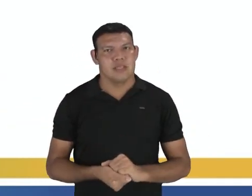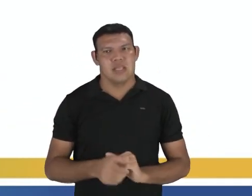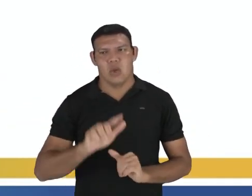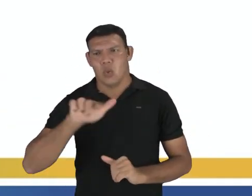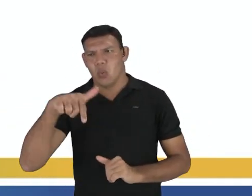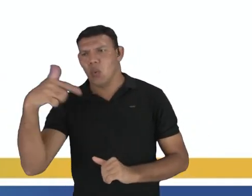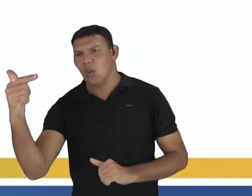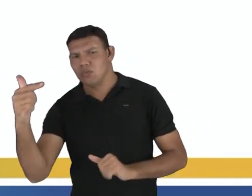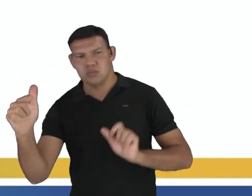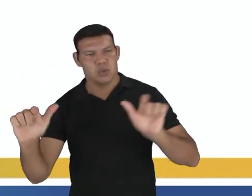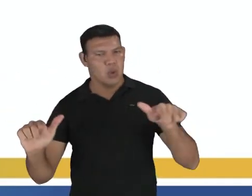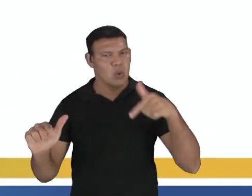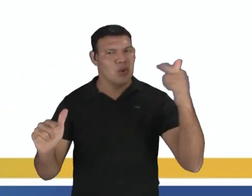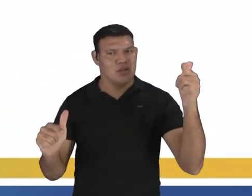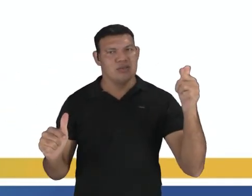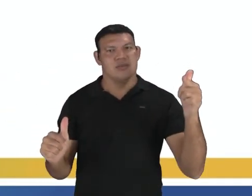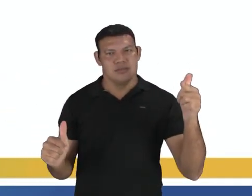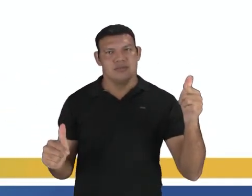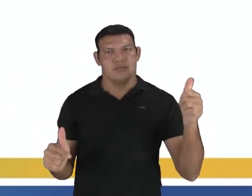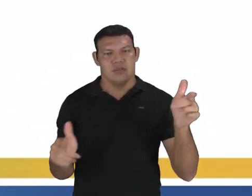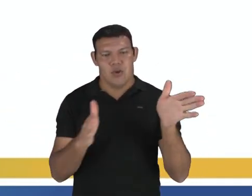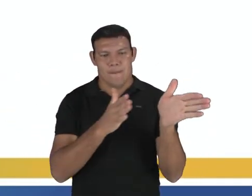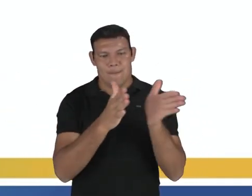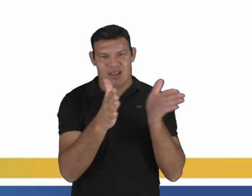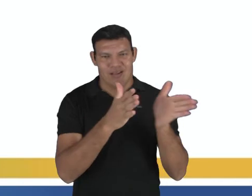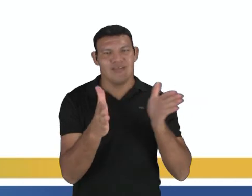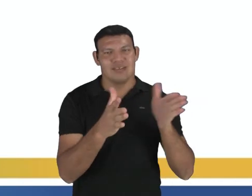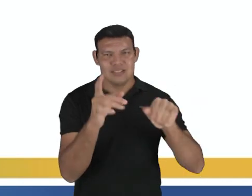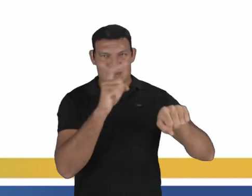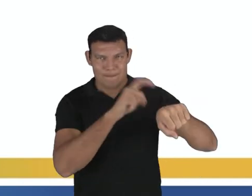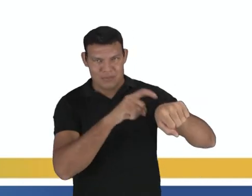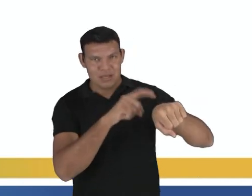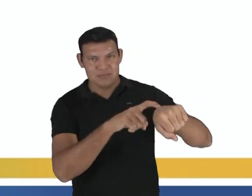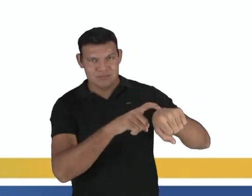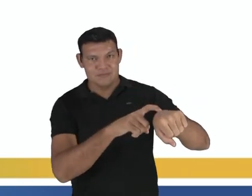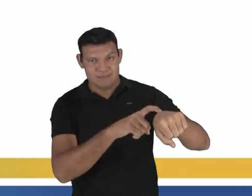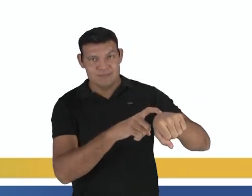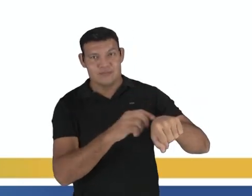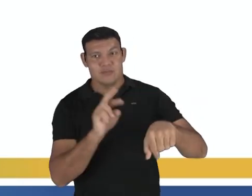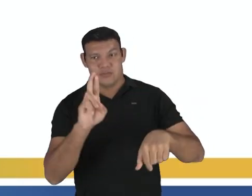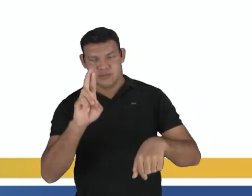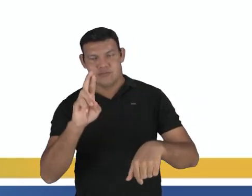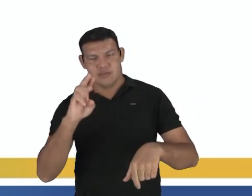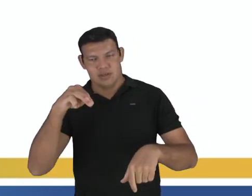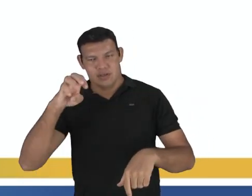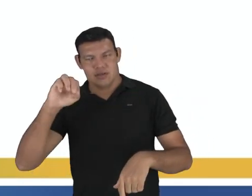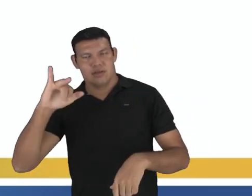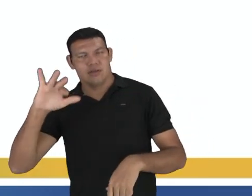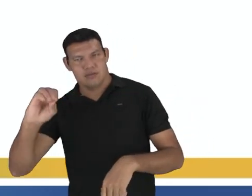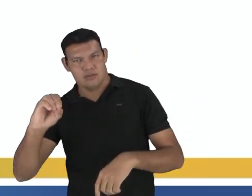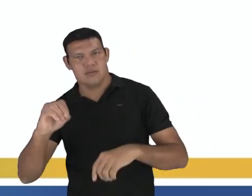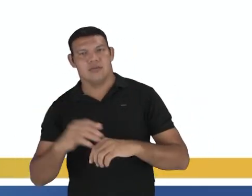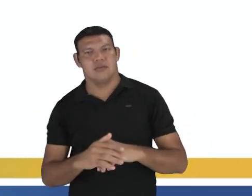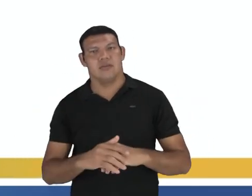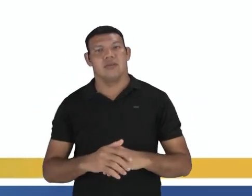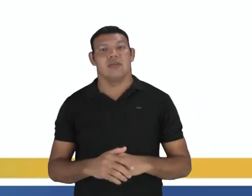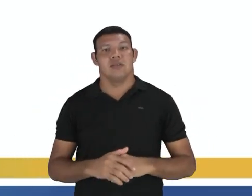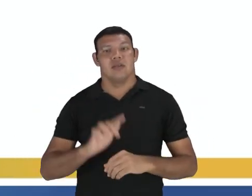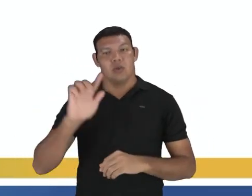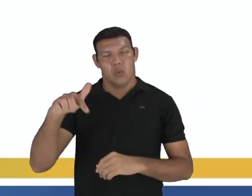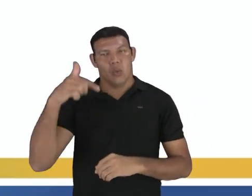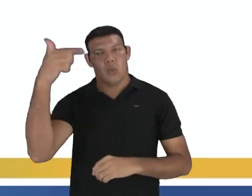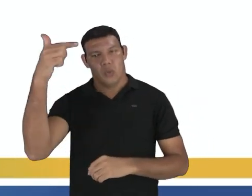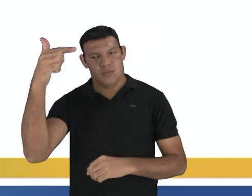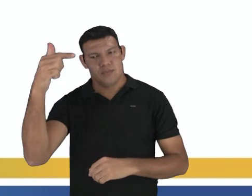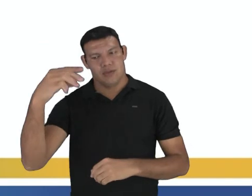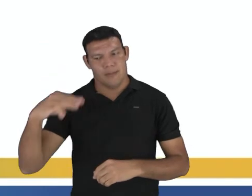por exemplo, e pegar um outro planeta, pegar a órbita, o período dessa órbita com o raio médio dele também, elevasse